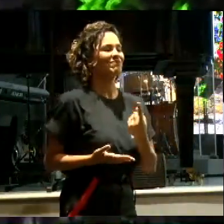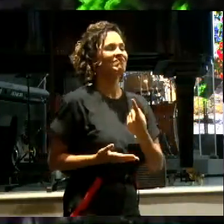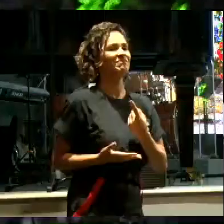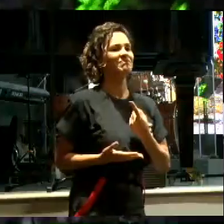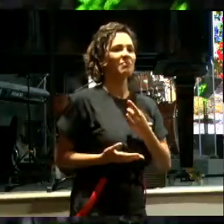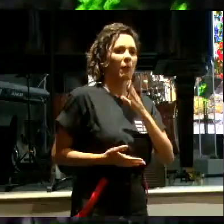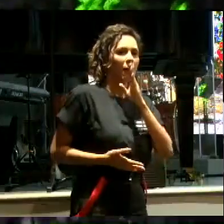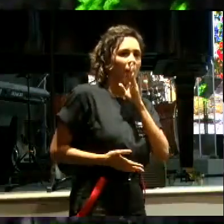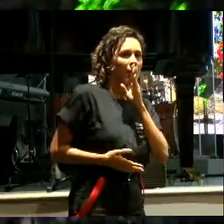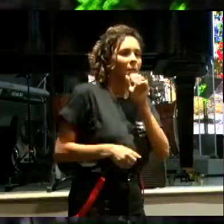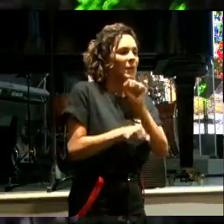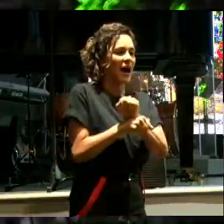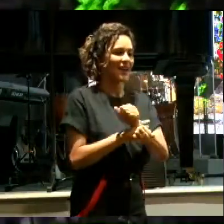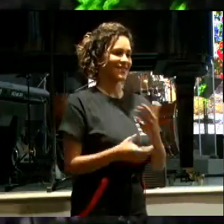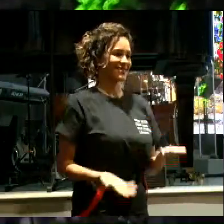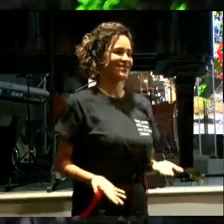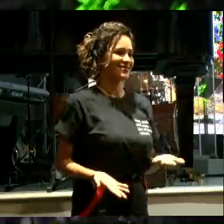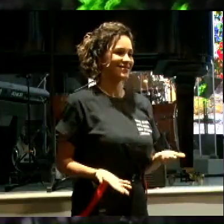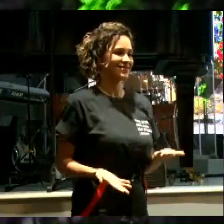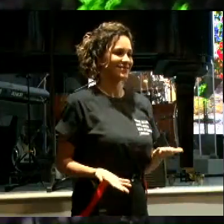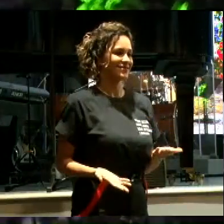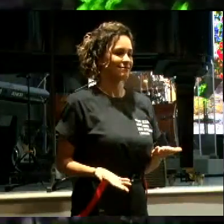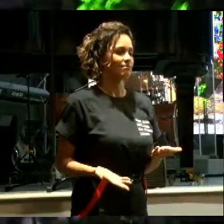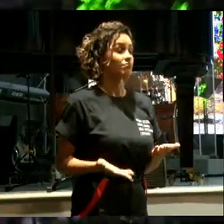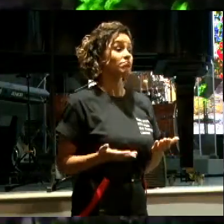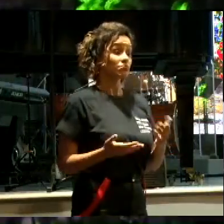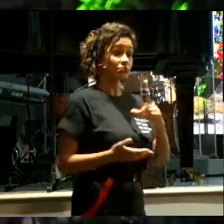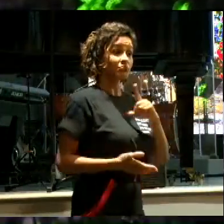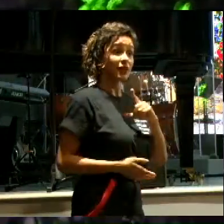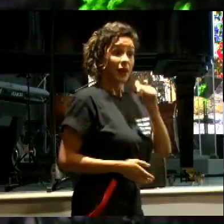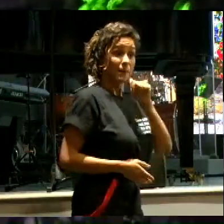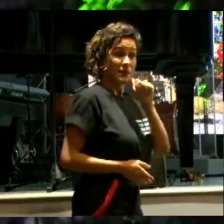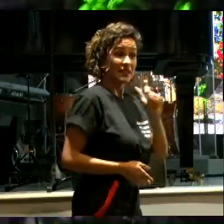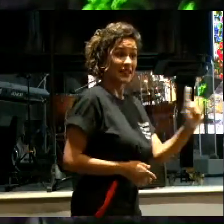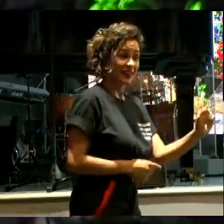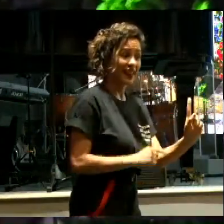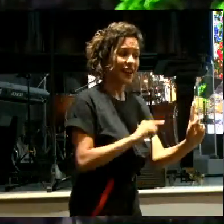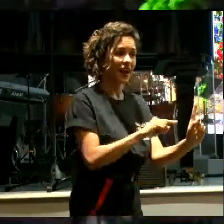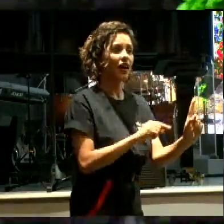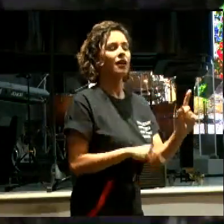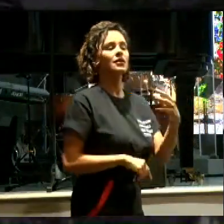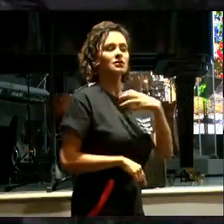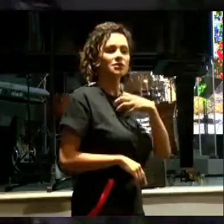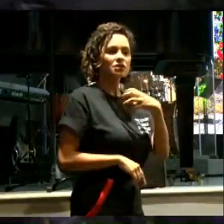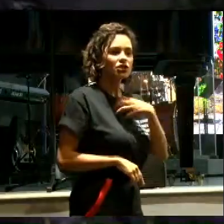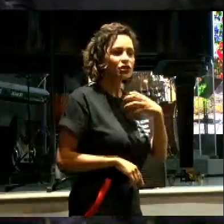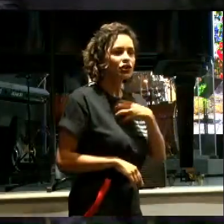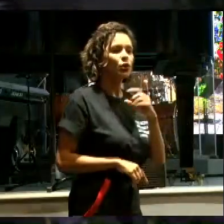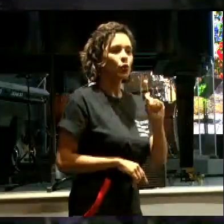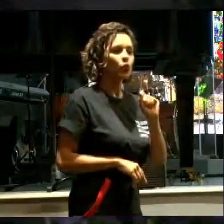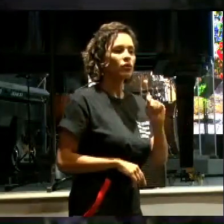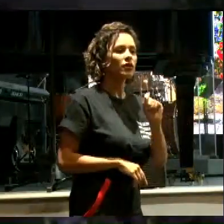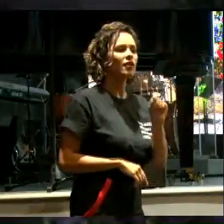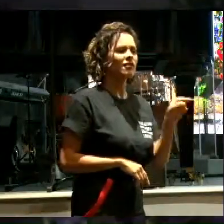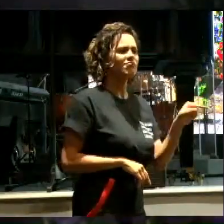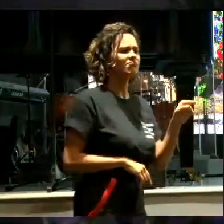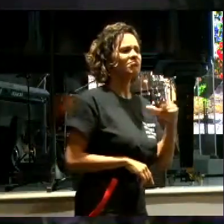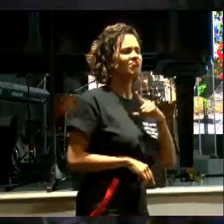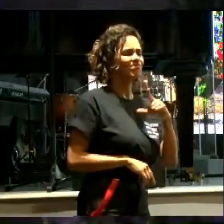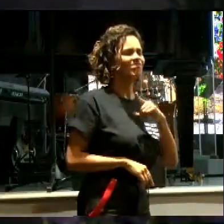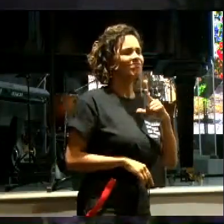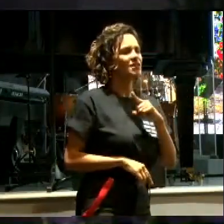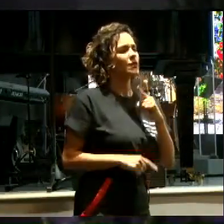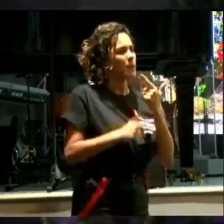nessa noite, essa menina, ela sem espada, ela sem escudo, ela encarou o maior gigante da